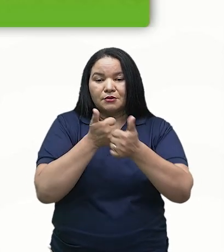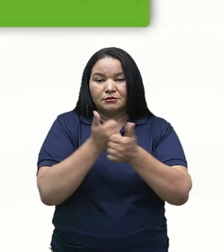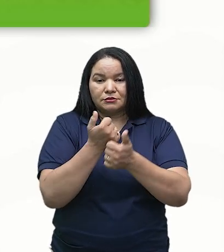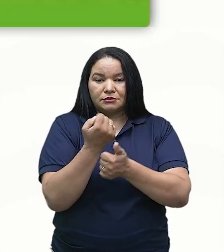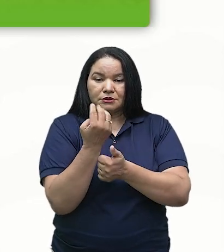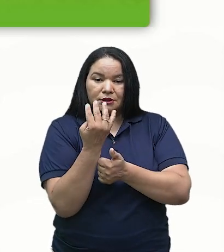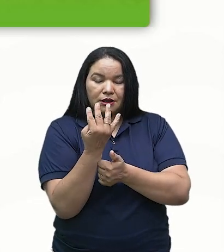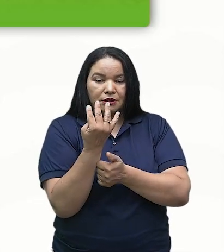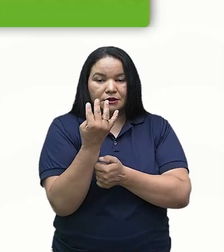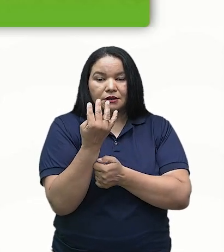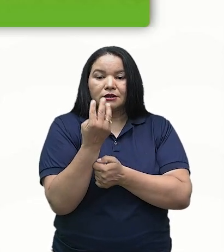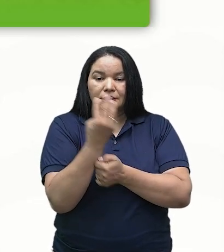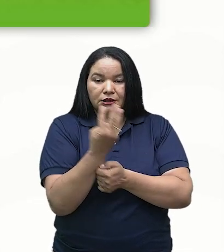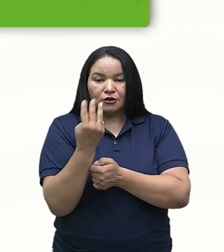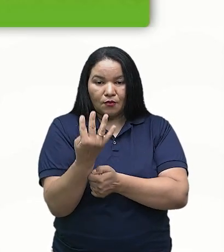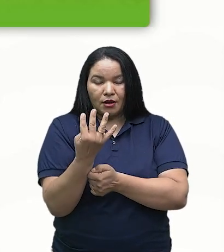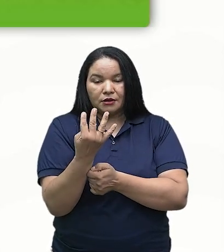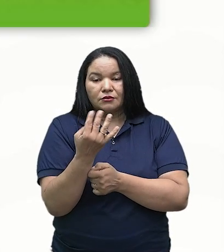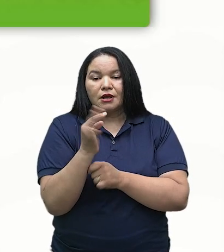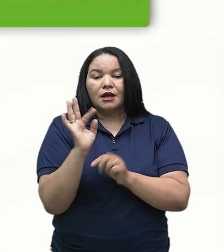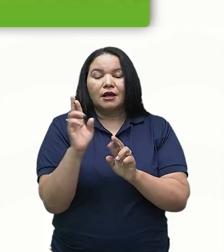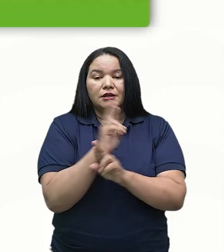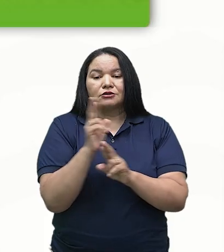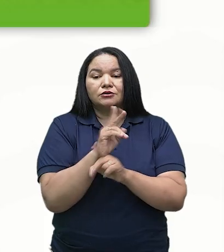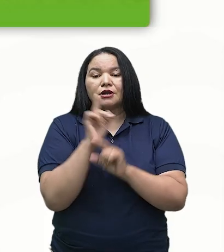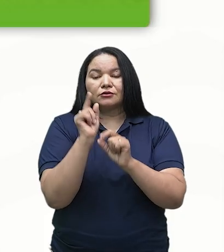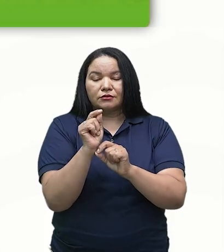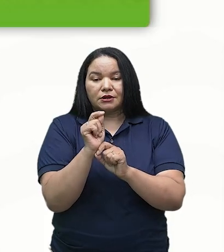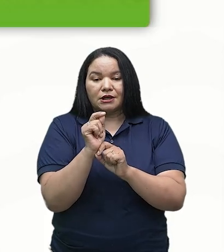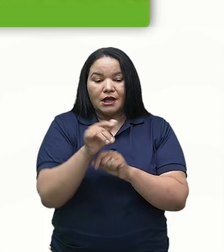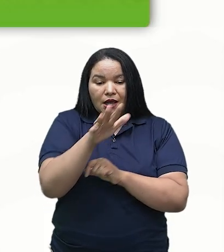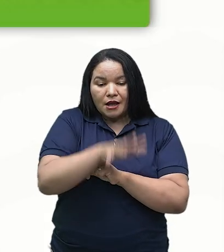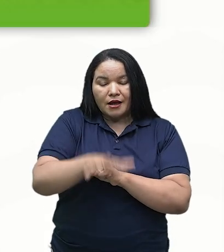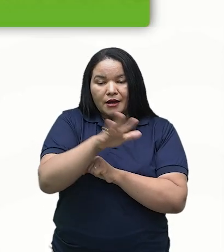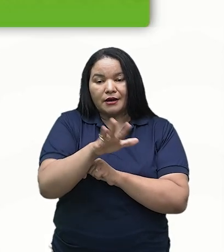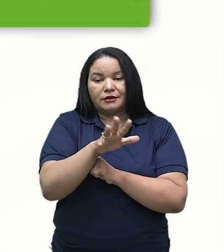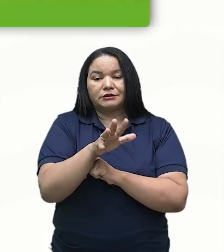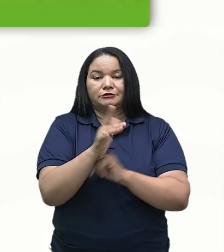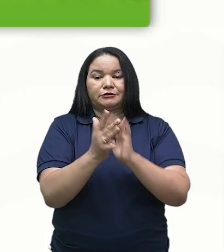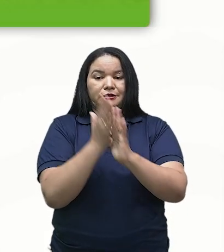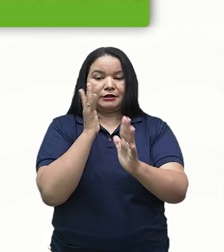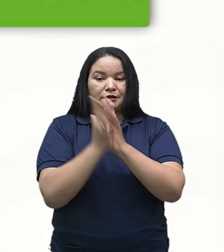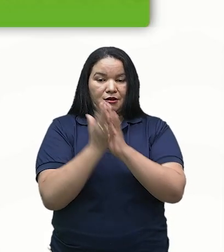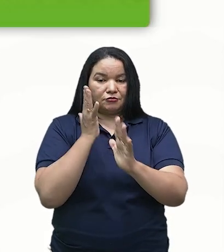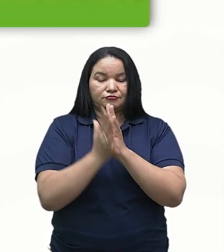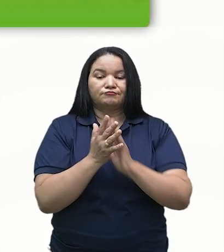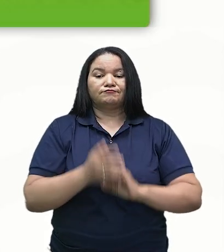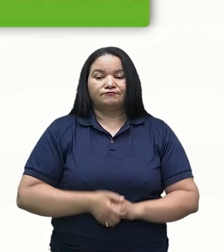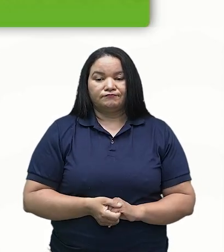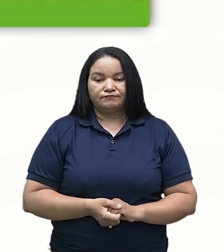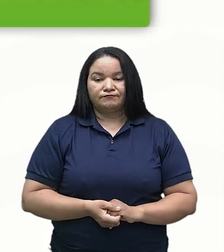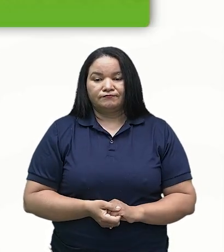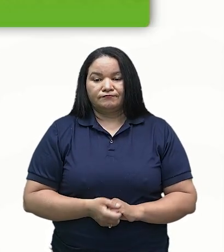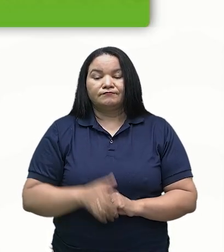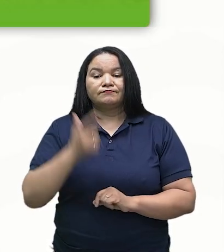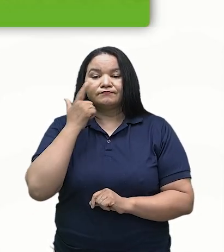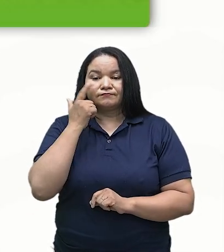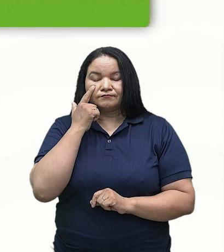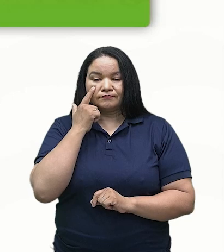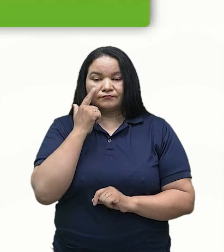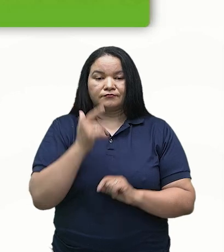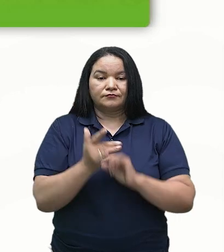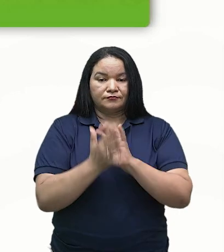34, ele está justamente relacionado à área central. que é aquela área, ó, mais